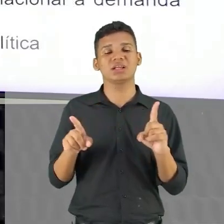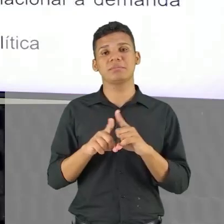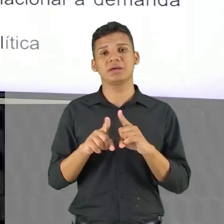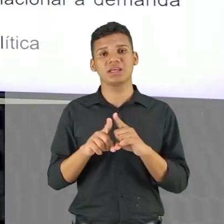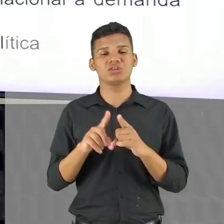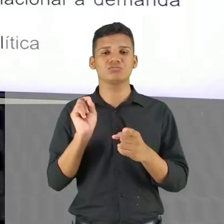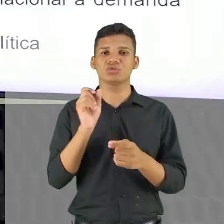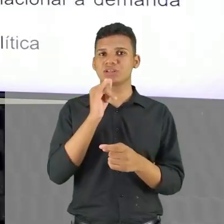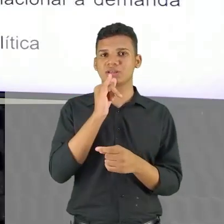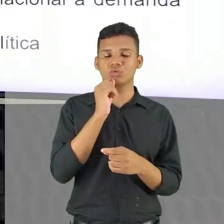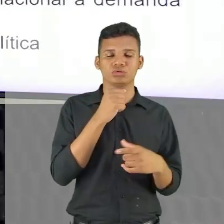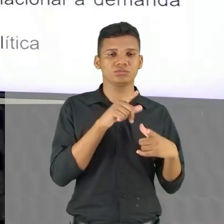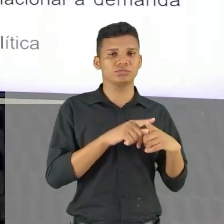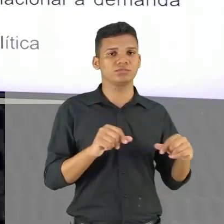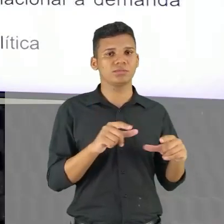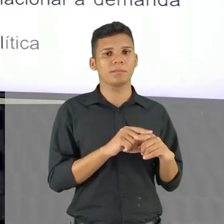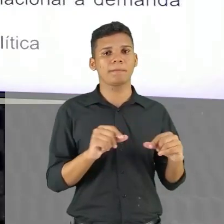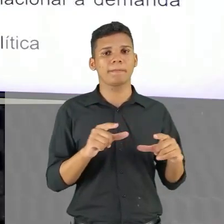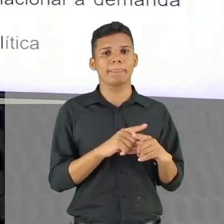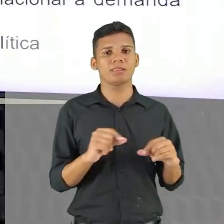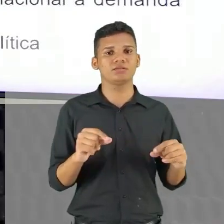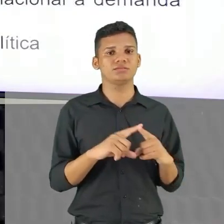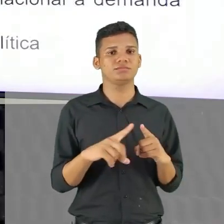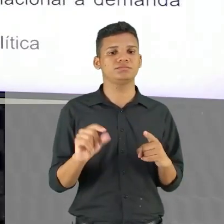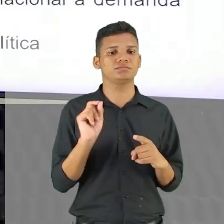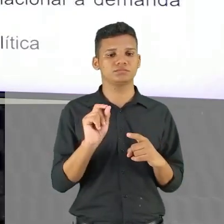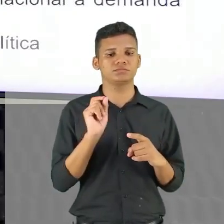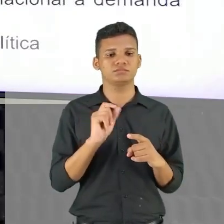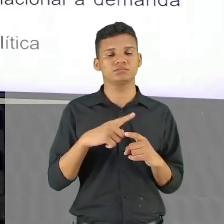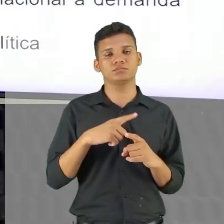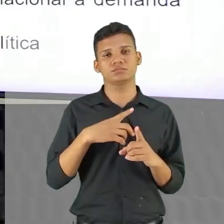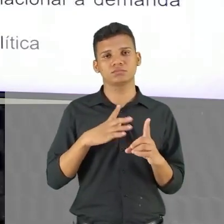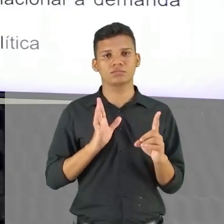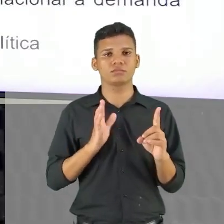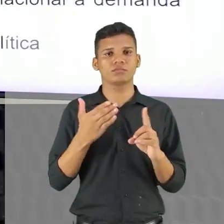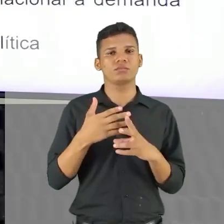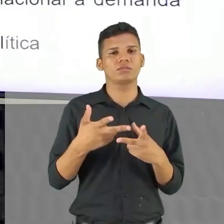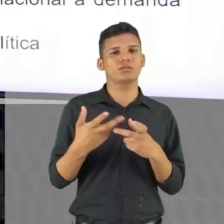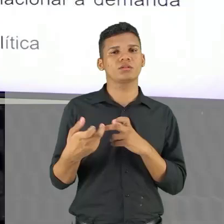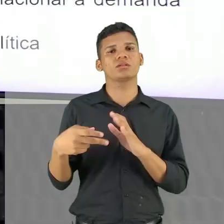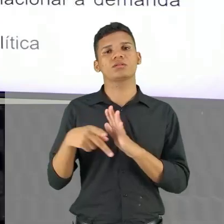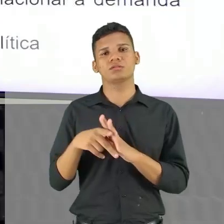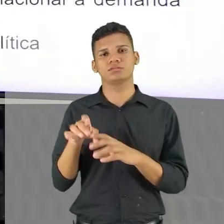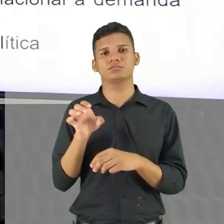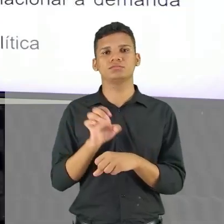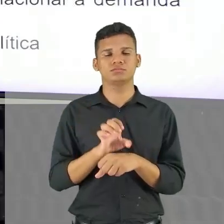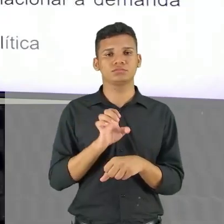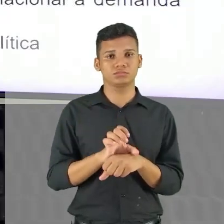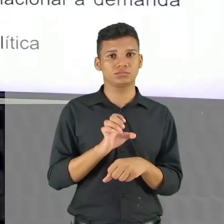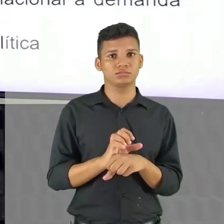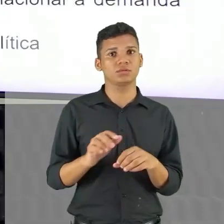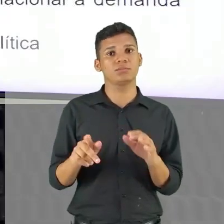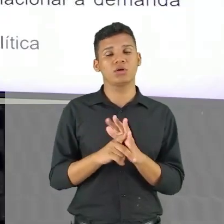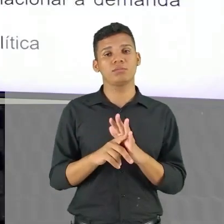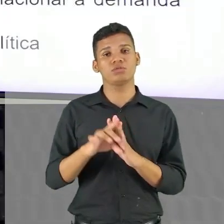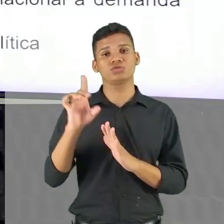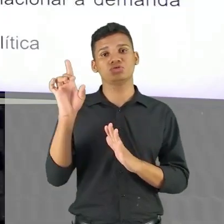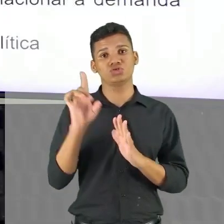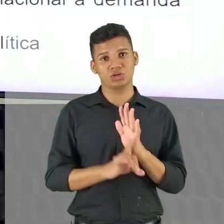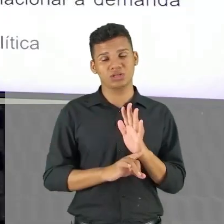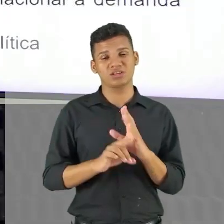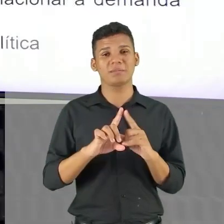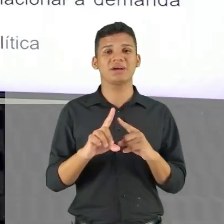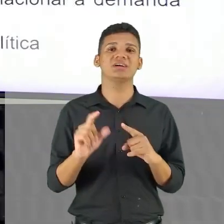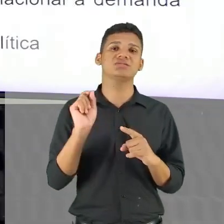Nada disso. Resolução que visa perceber o Estado como Estado de direito, ela não